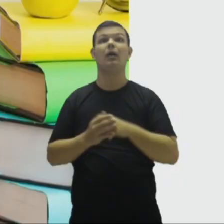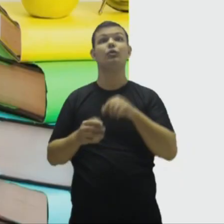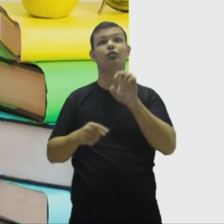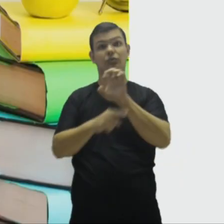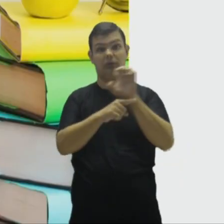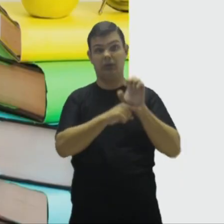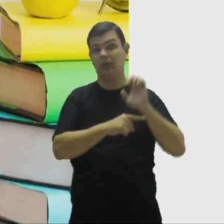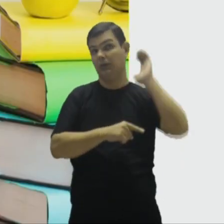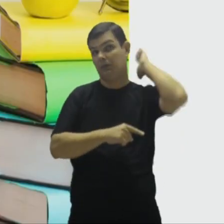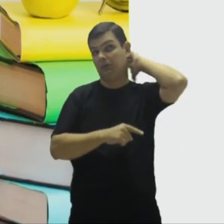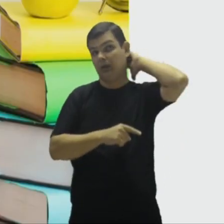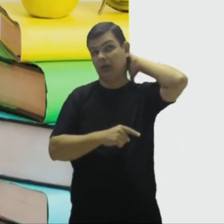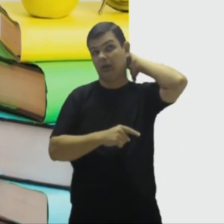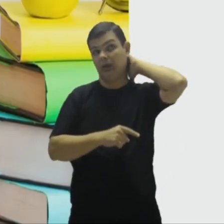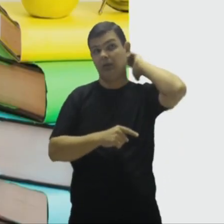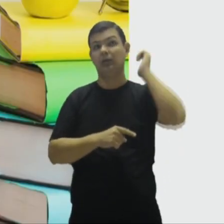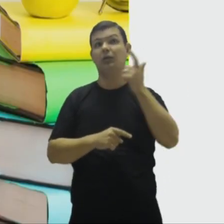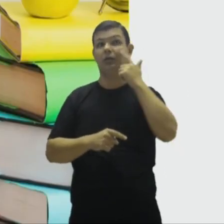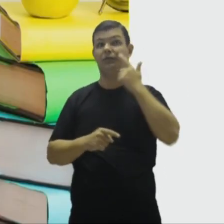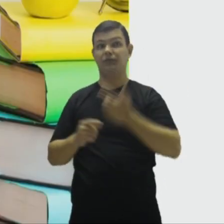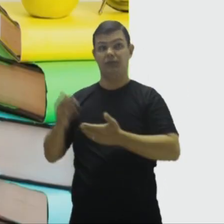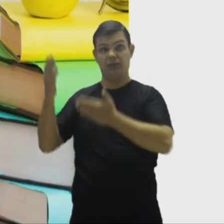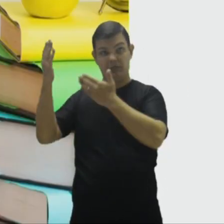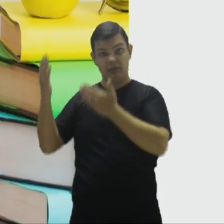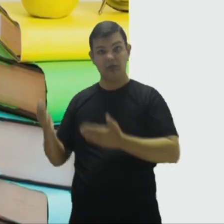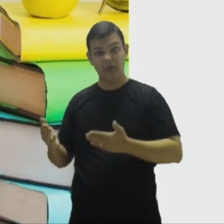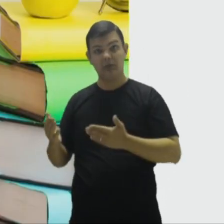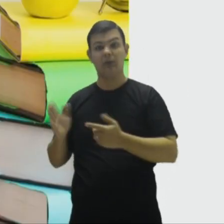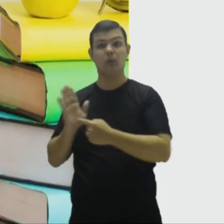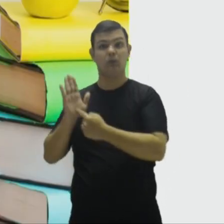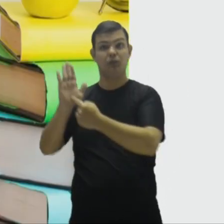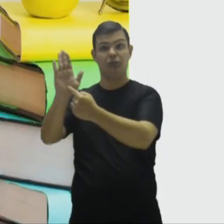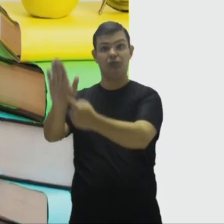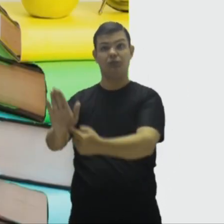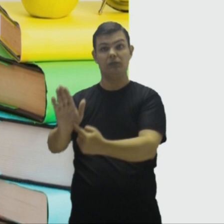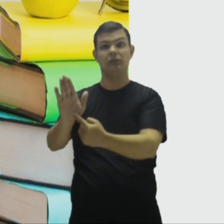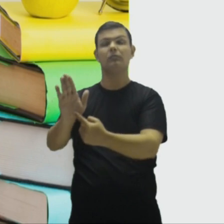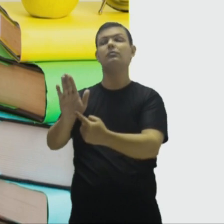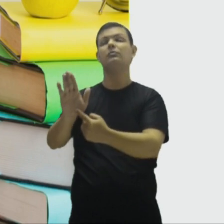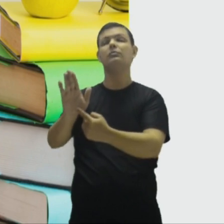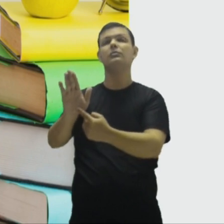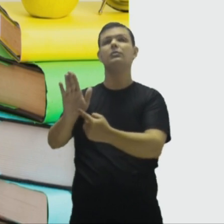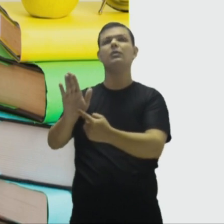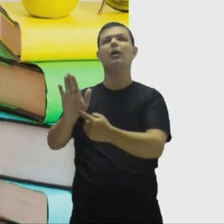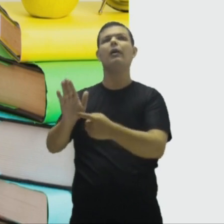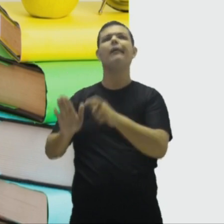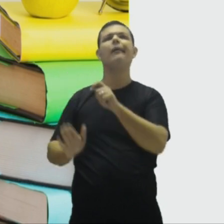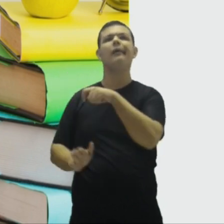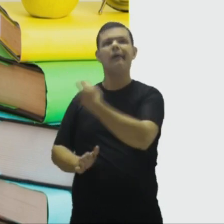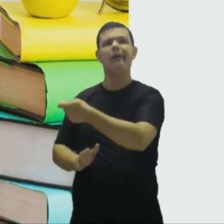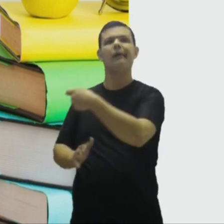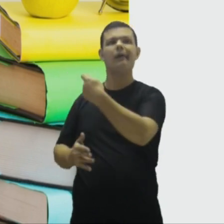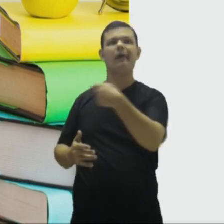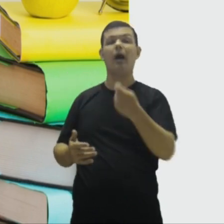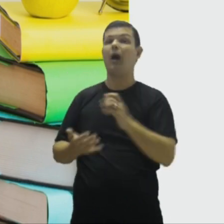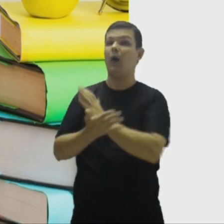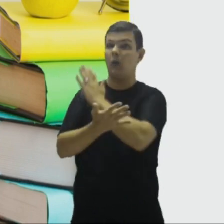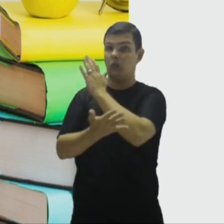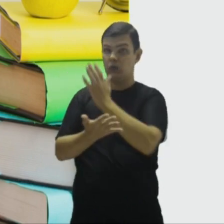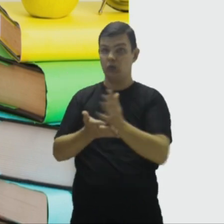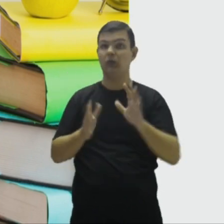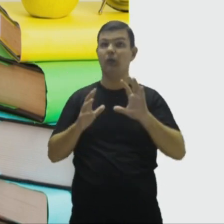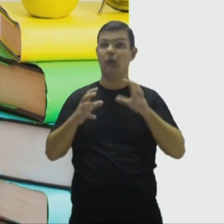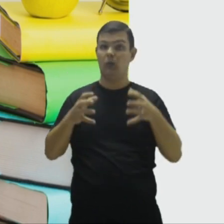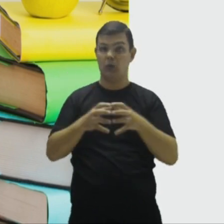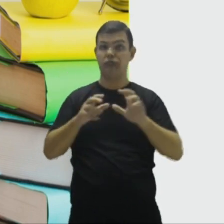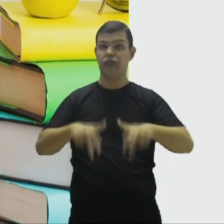interessante. Nós vamos agora ver, vou elencar para vocês, vou mostrar para vocês alguns exemplos de etnias e